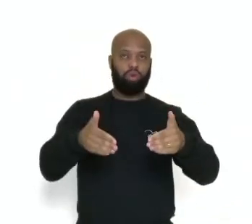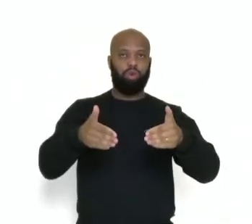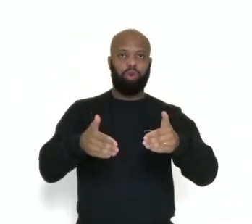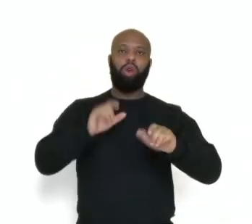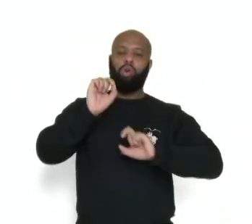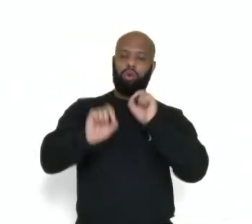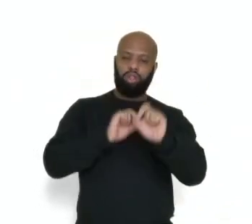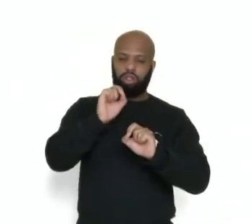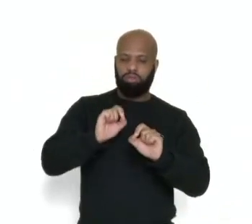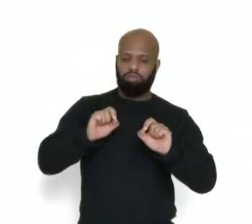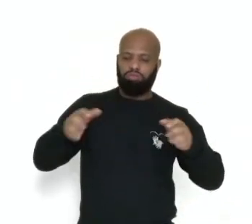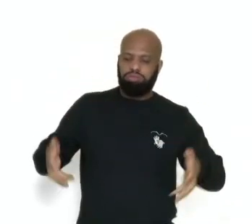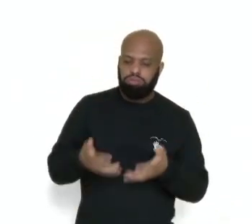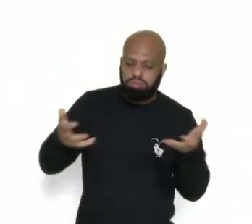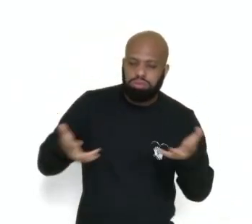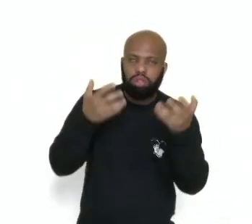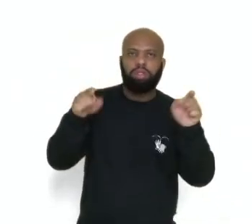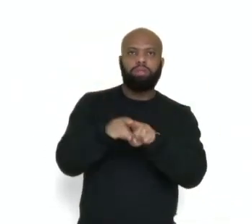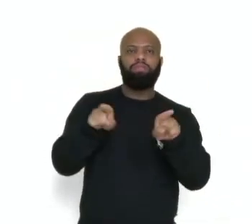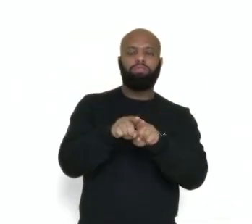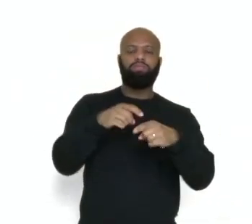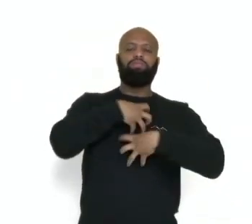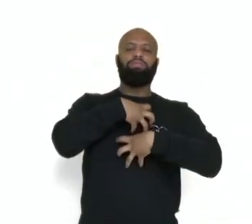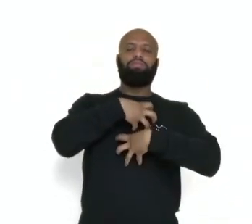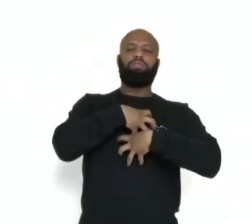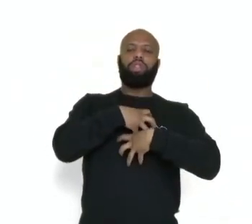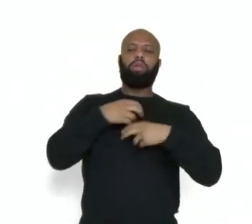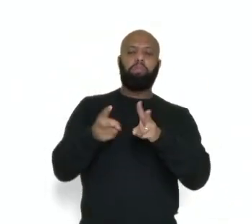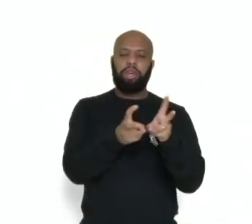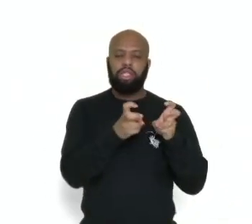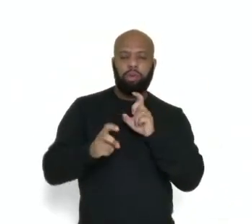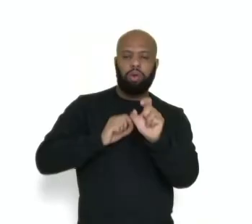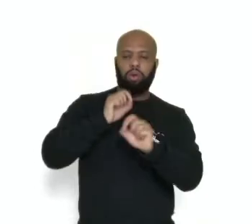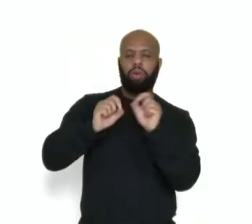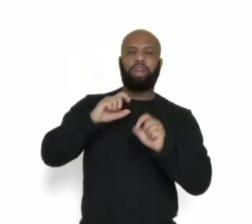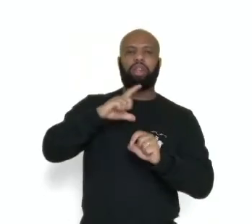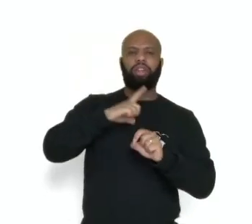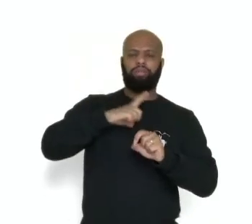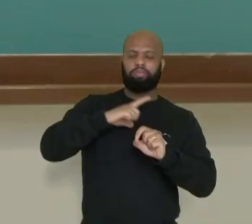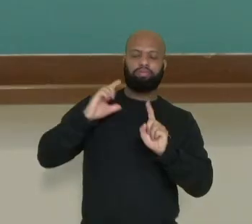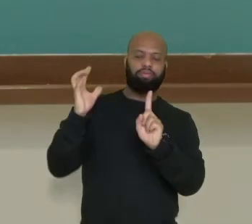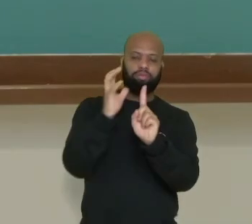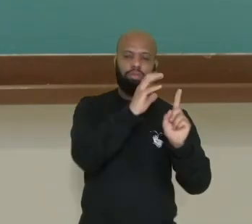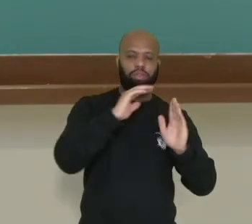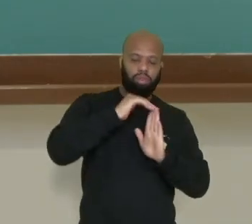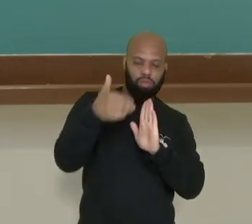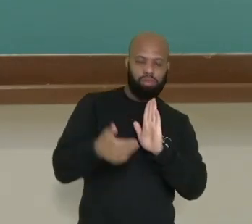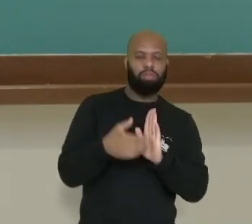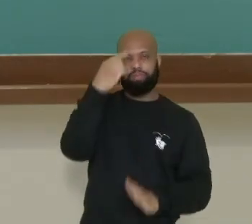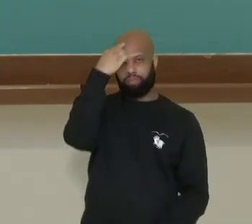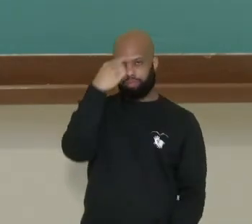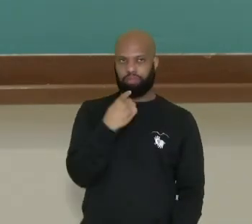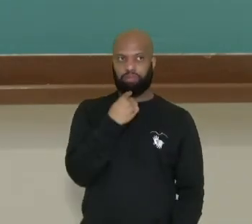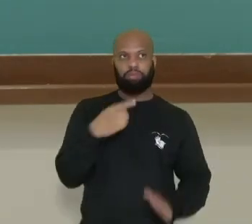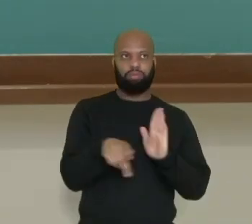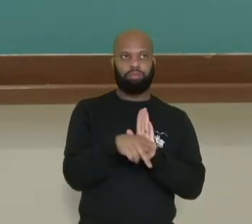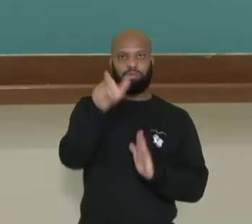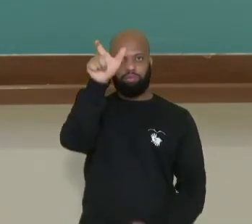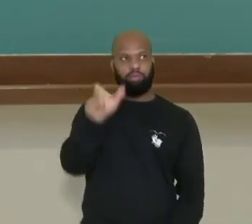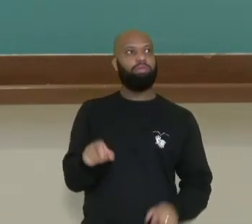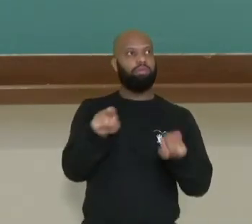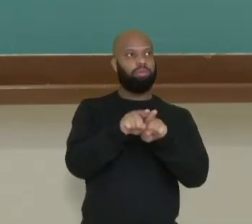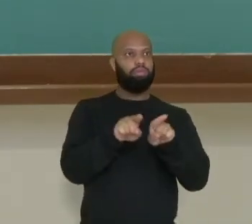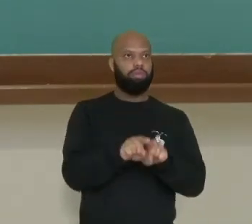reportando-se assim estimulação e a sensibilidade à qual repercute toda personalidade e do